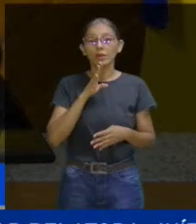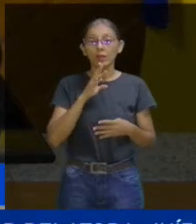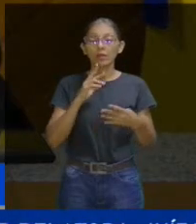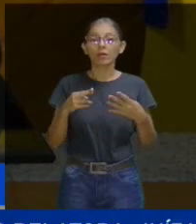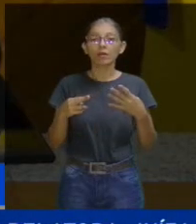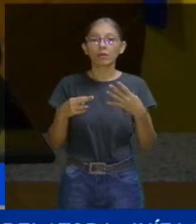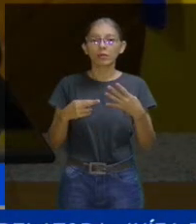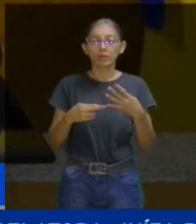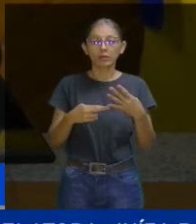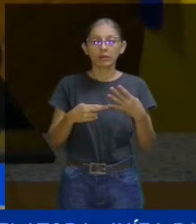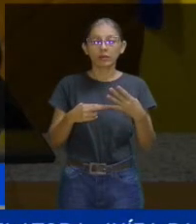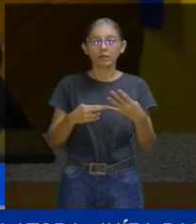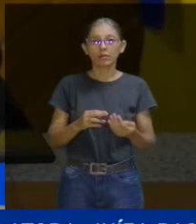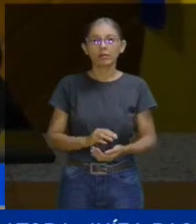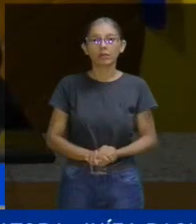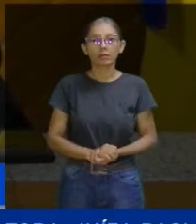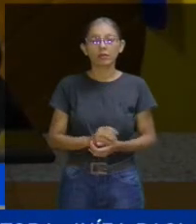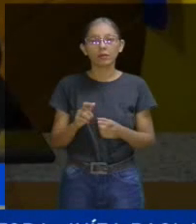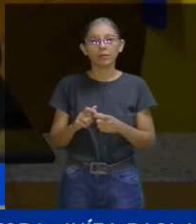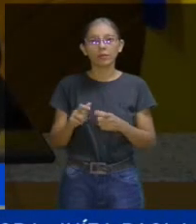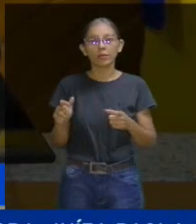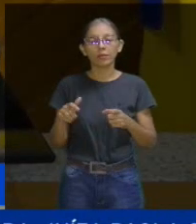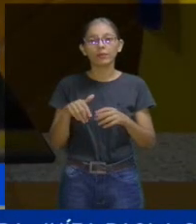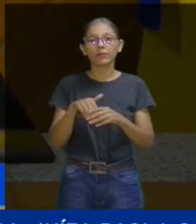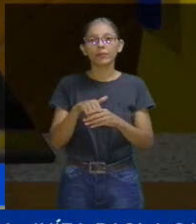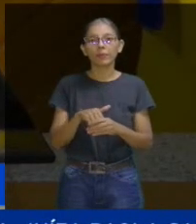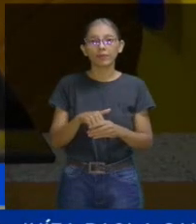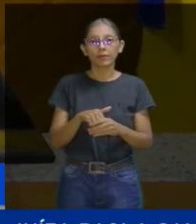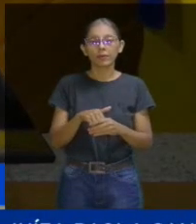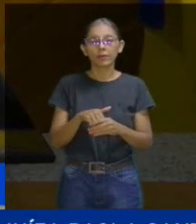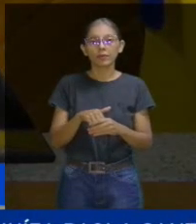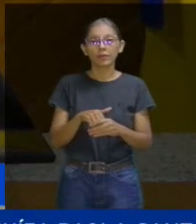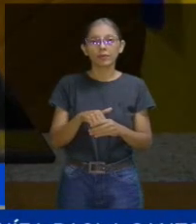recurso e, no mérito, por maioria, deu-lhe provimento.